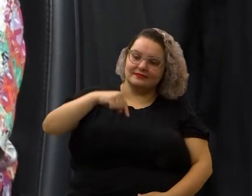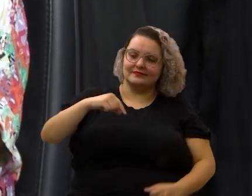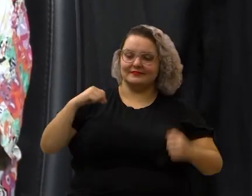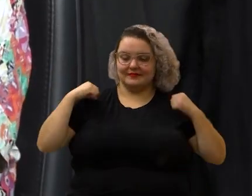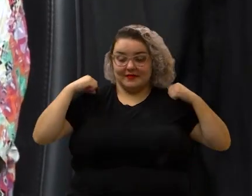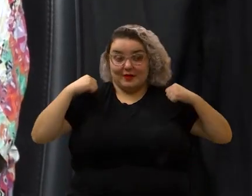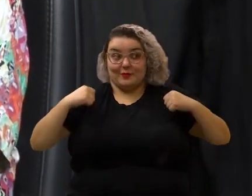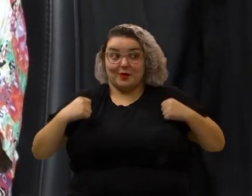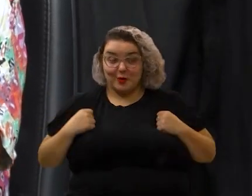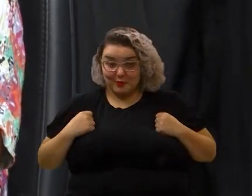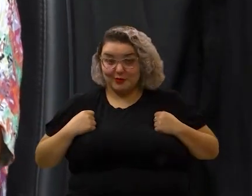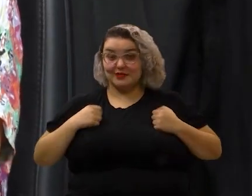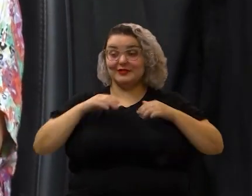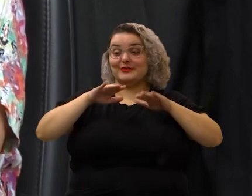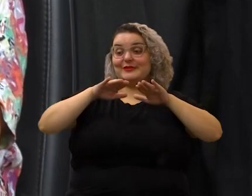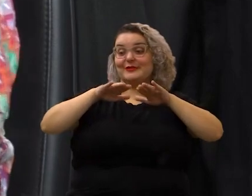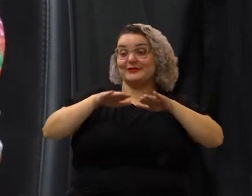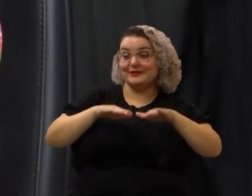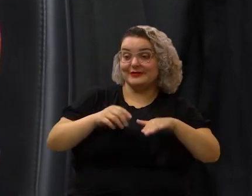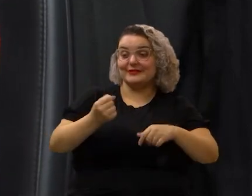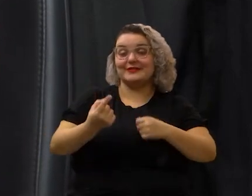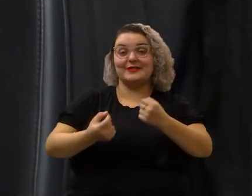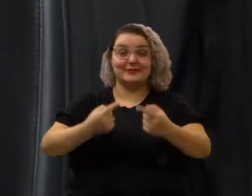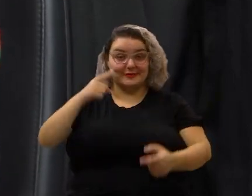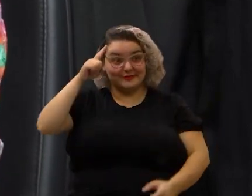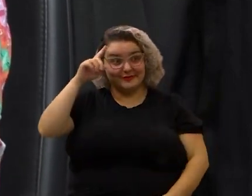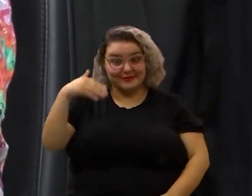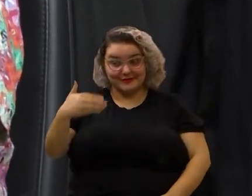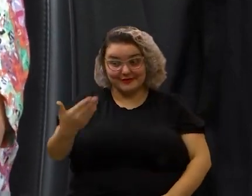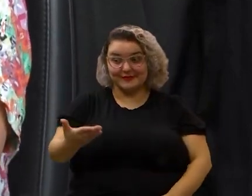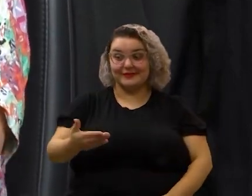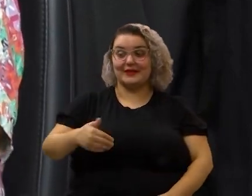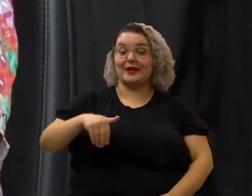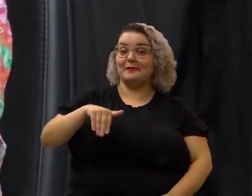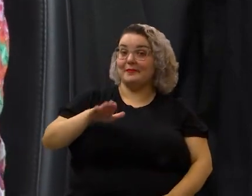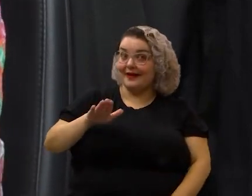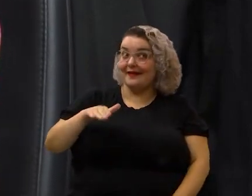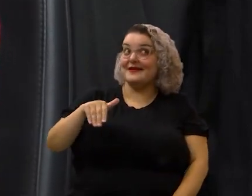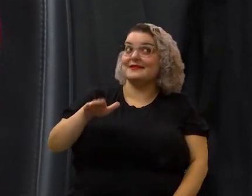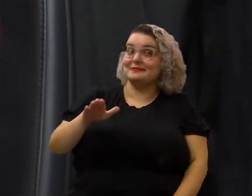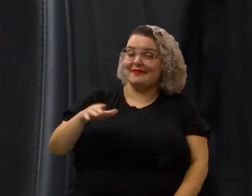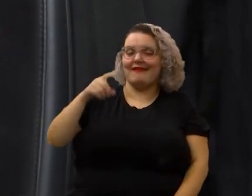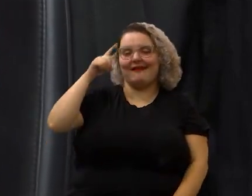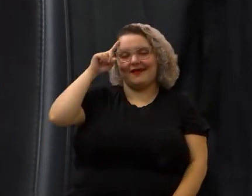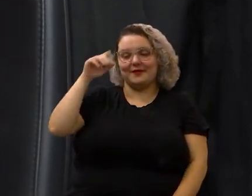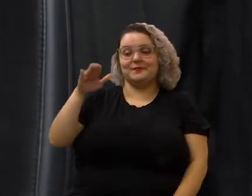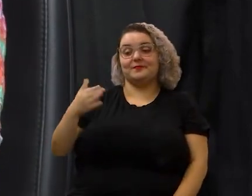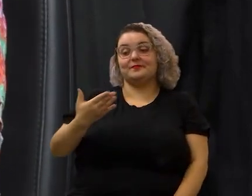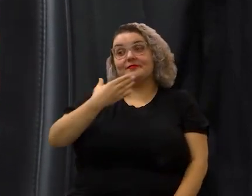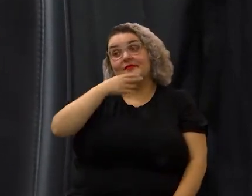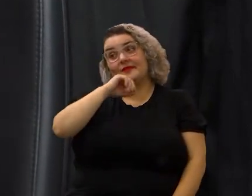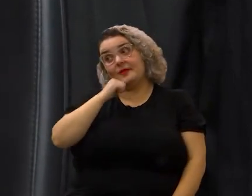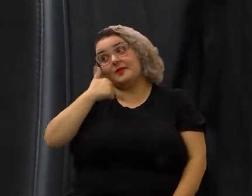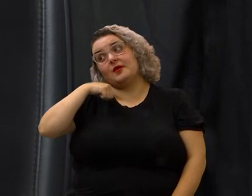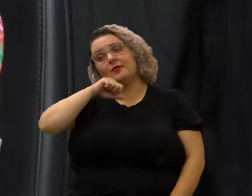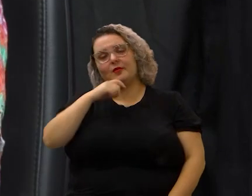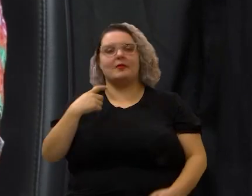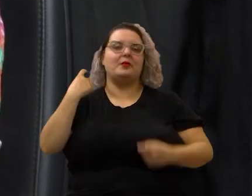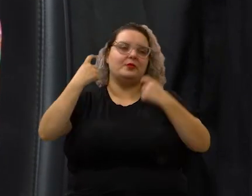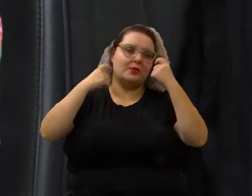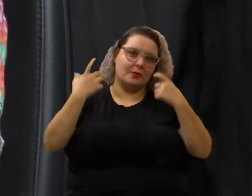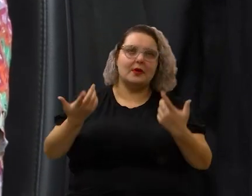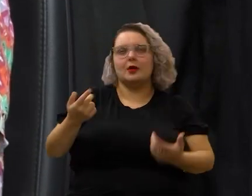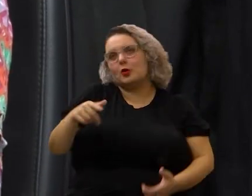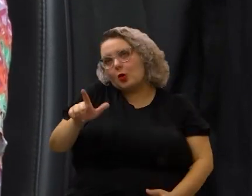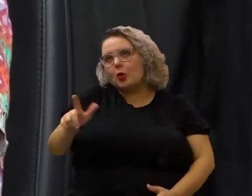com uma mochilinha e ficar alguns dias. Aí eu fui ficando mais dias. E aí isso, meus pais preocupados, com